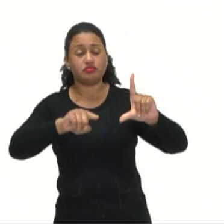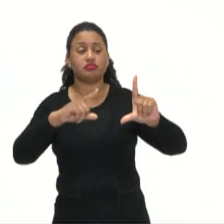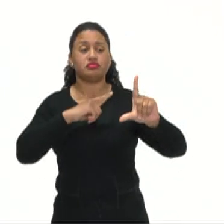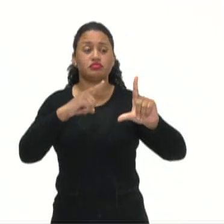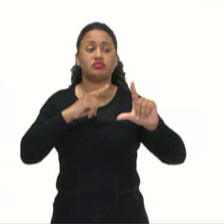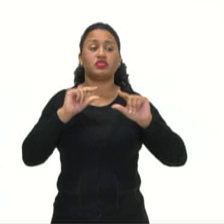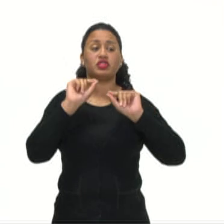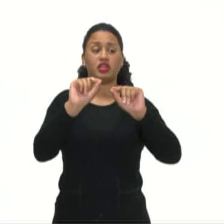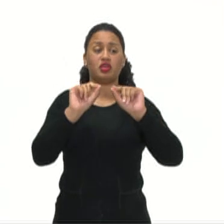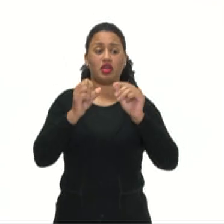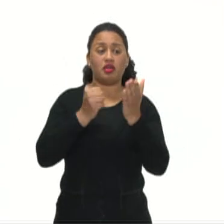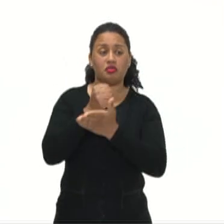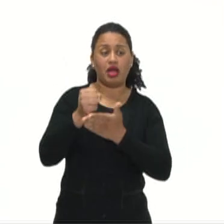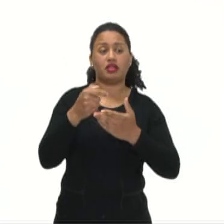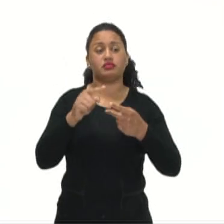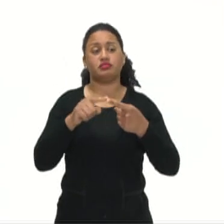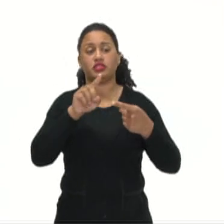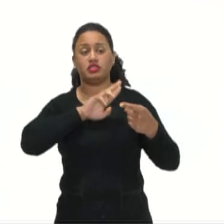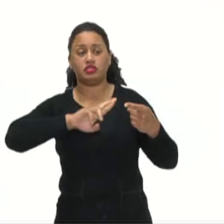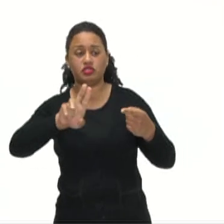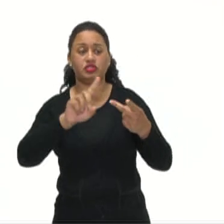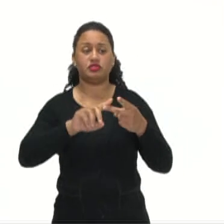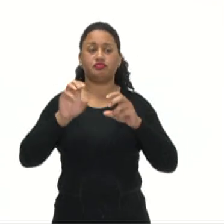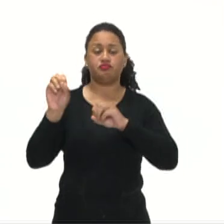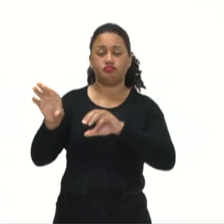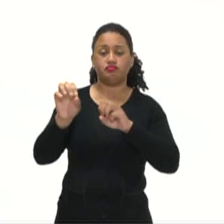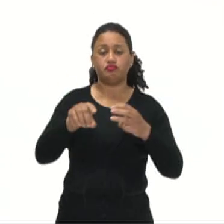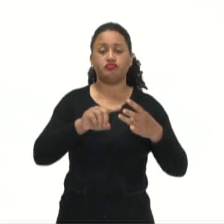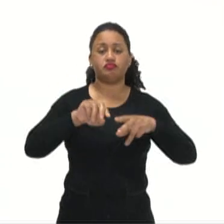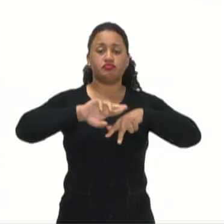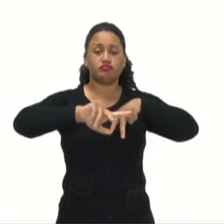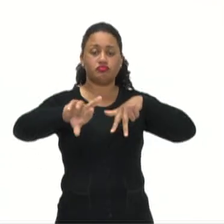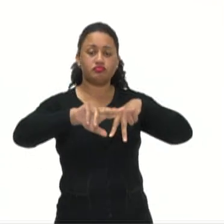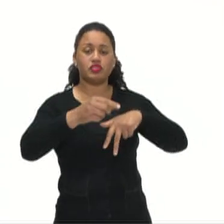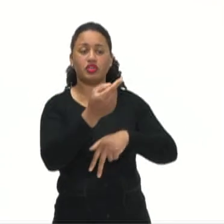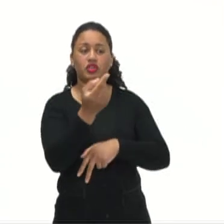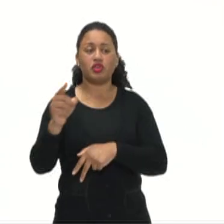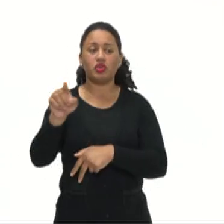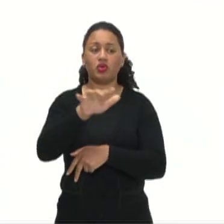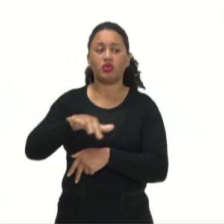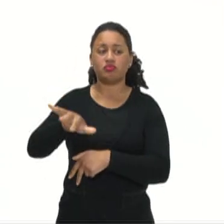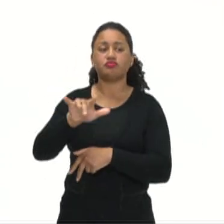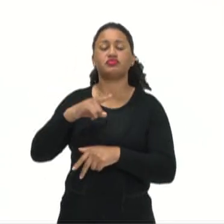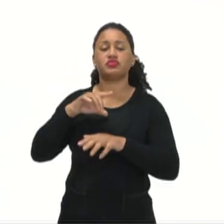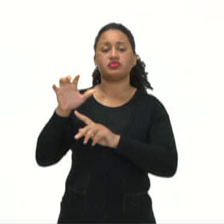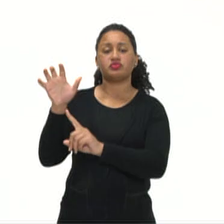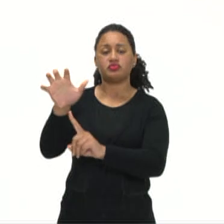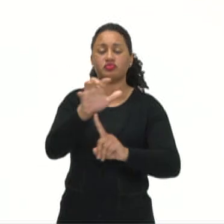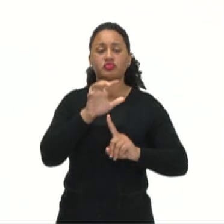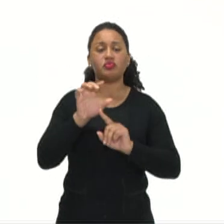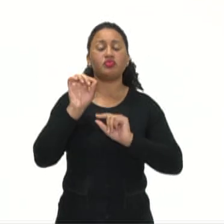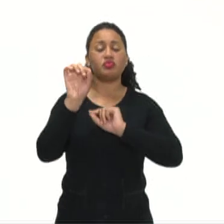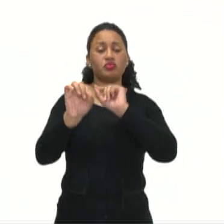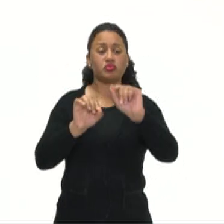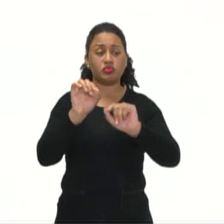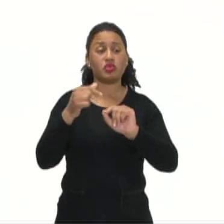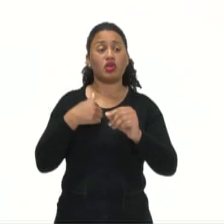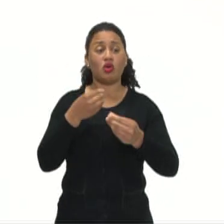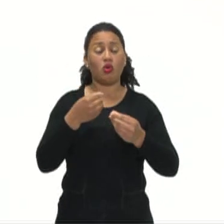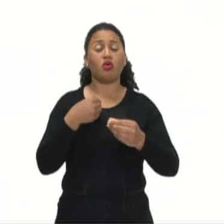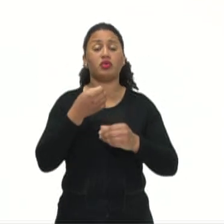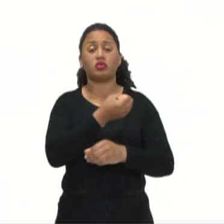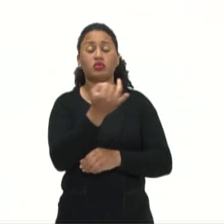critérios a religião, educação, etnia e outros critérios que são influenciados por fatores como a taxa de